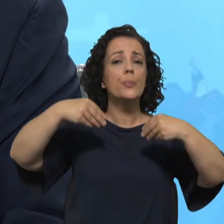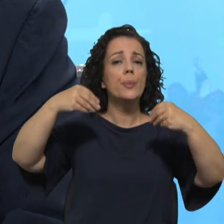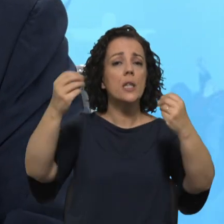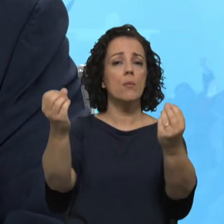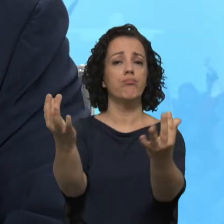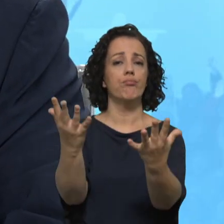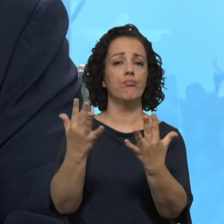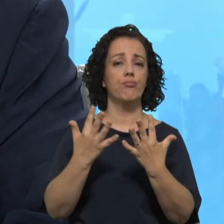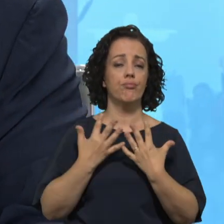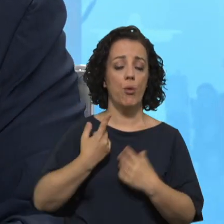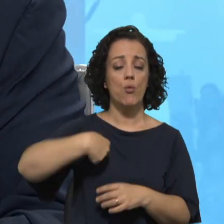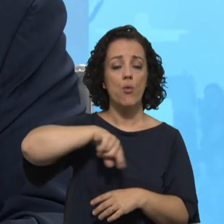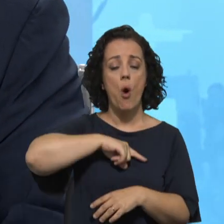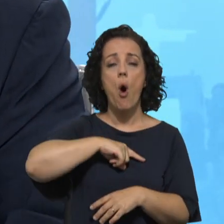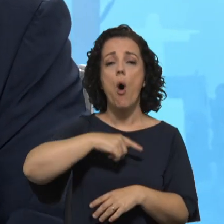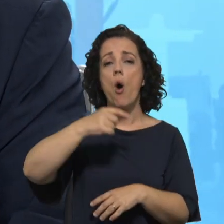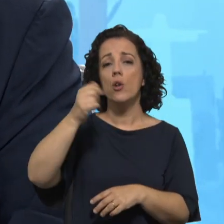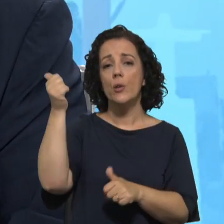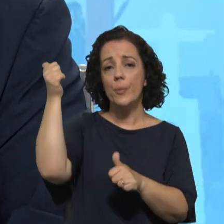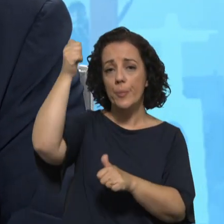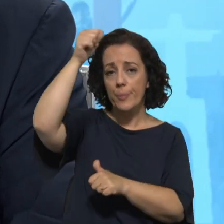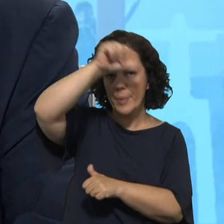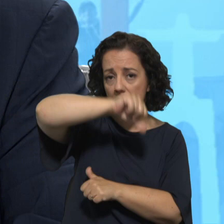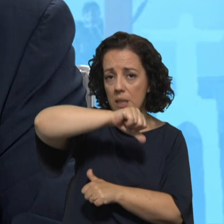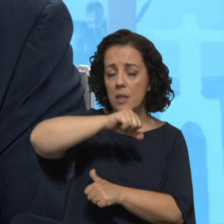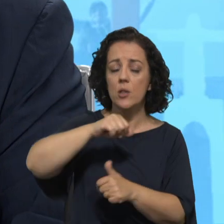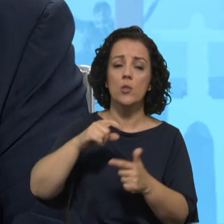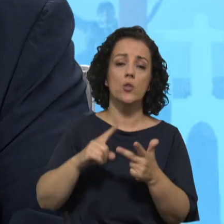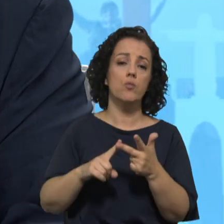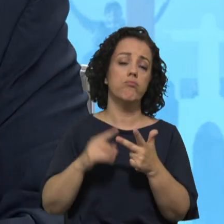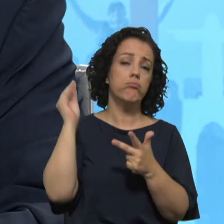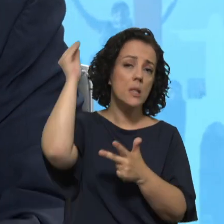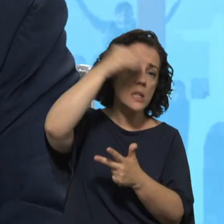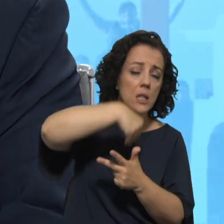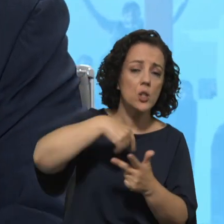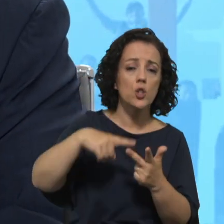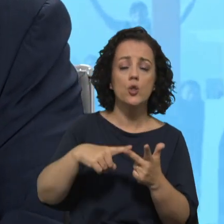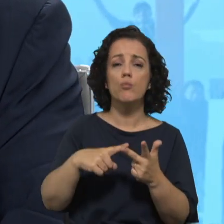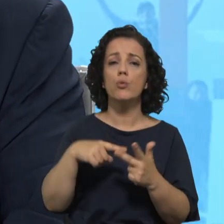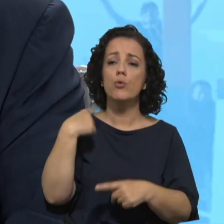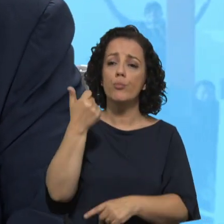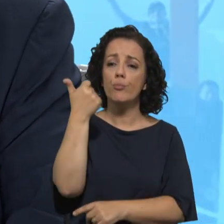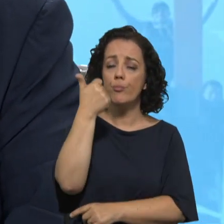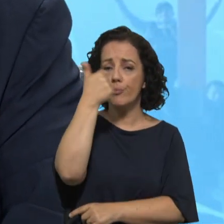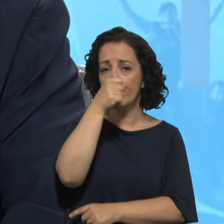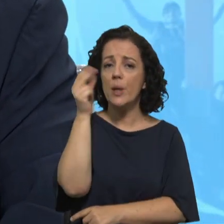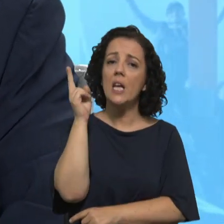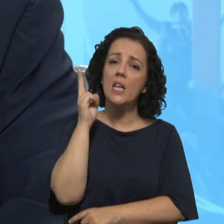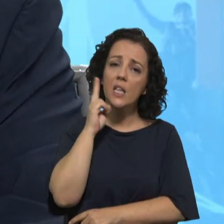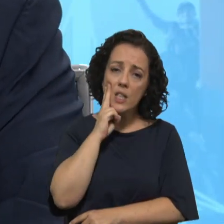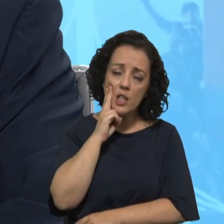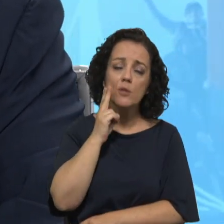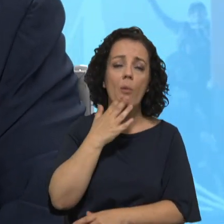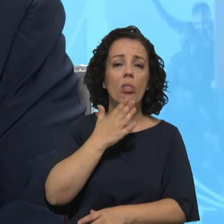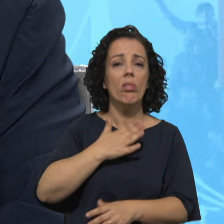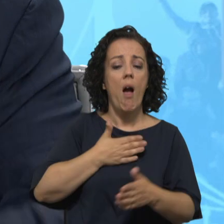acolhemos na graça do batismo, no dom do Espírito Santo que recebemos o crisma e que conduz, no fundo, a nossa vida. É muito curioso que